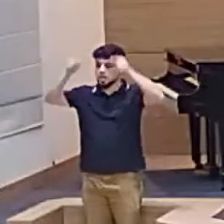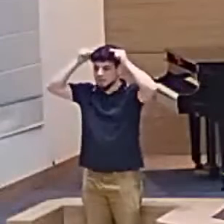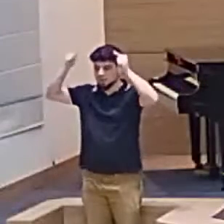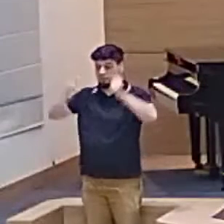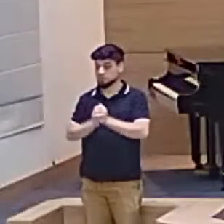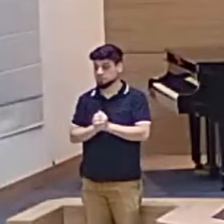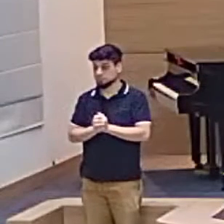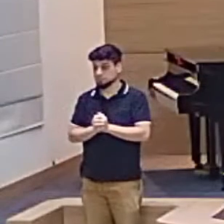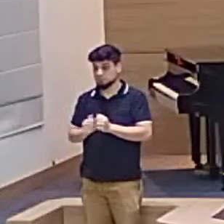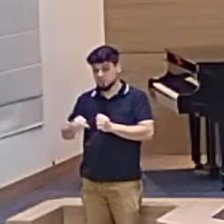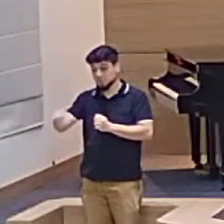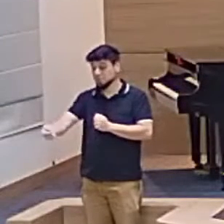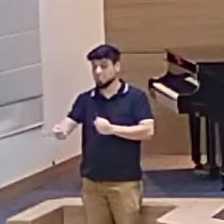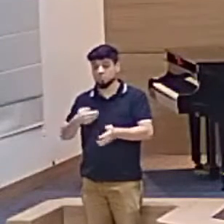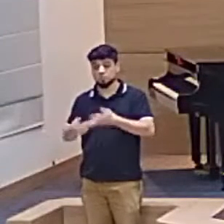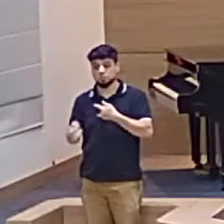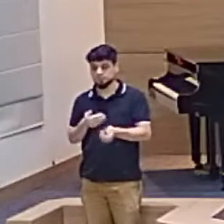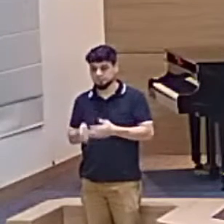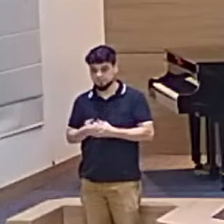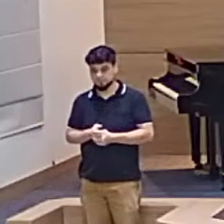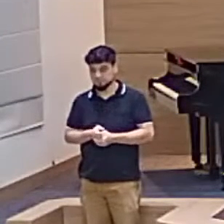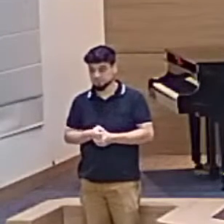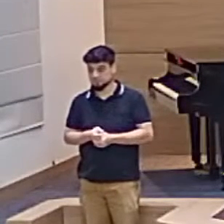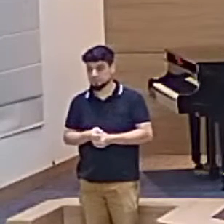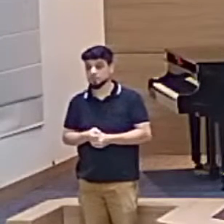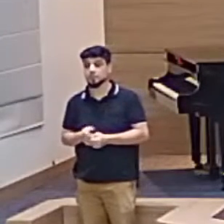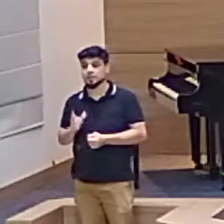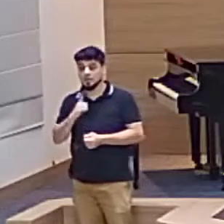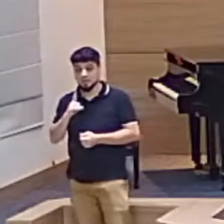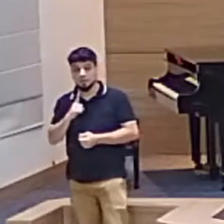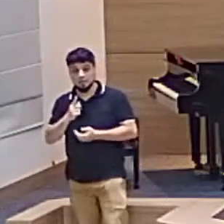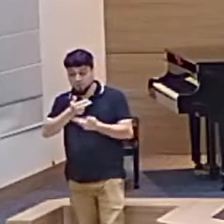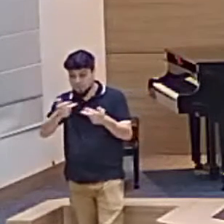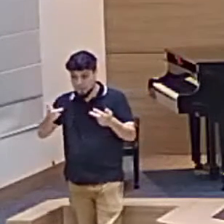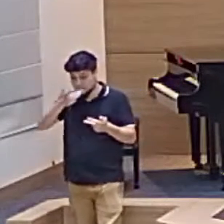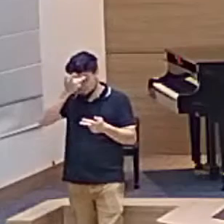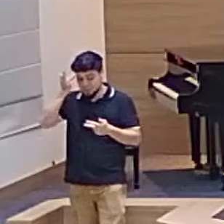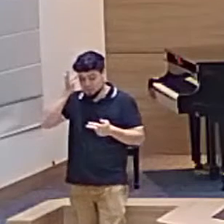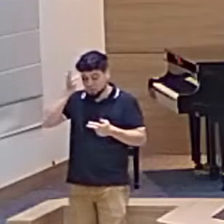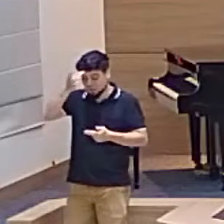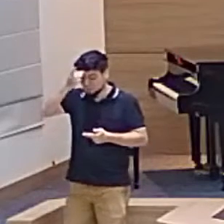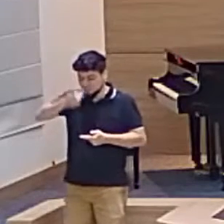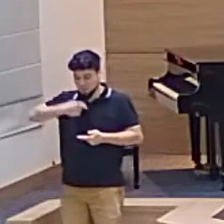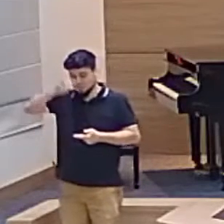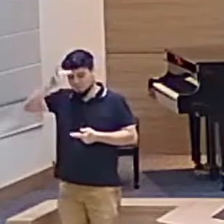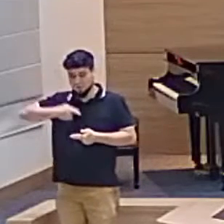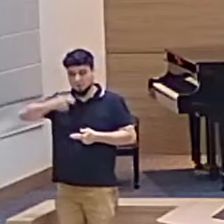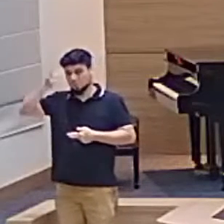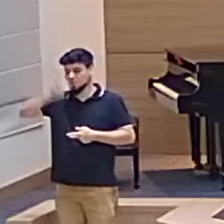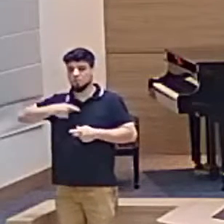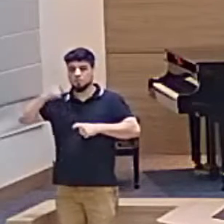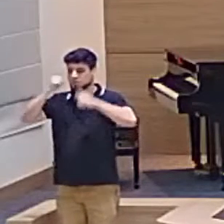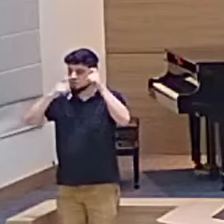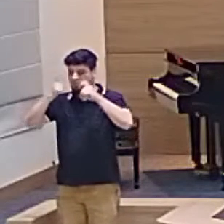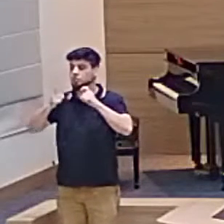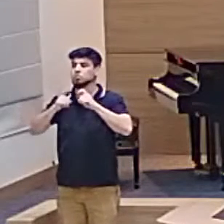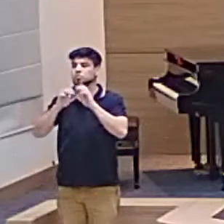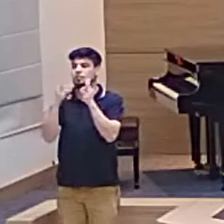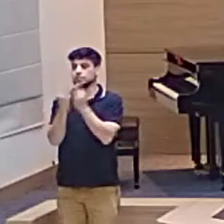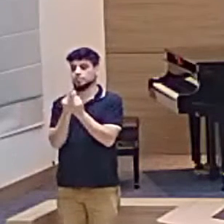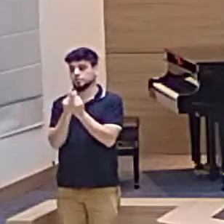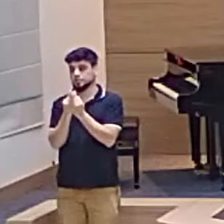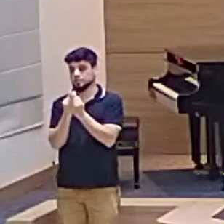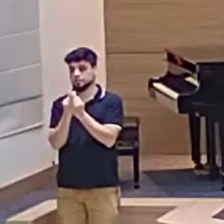vivendo assim sem declarar e tem gente apostando tudo em si se não Investindo na sua família